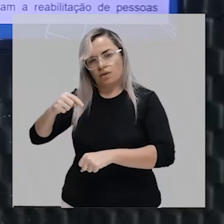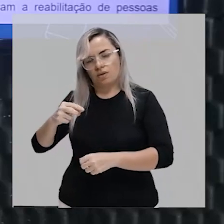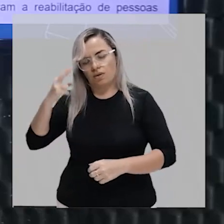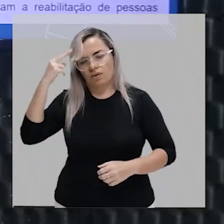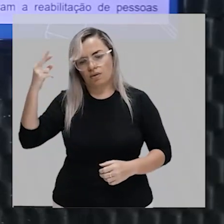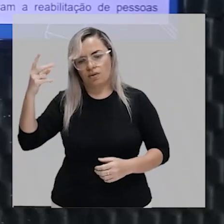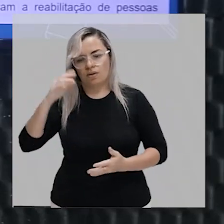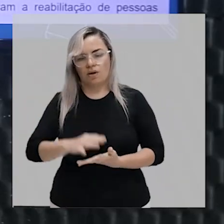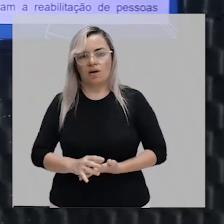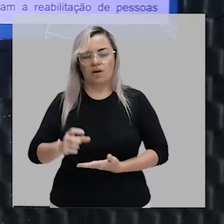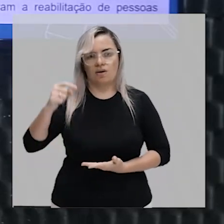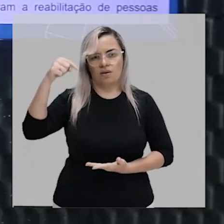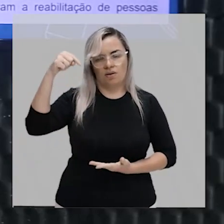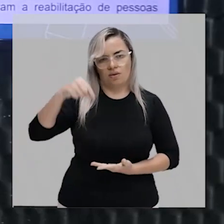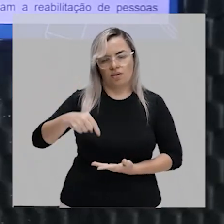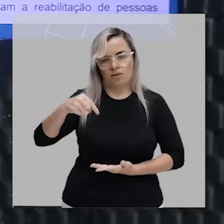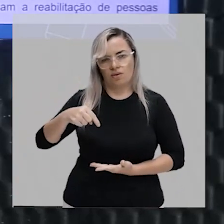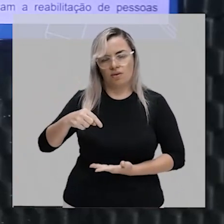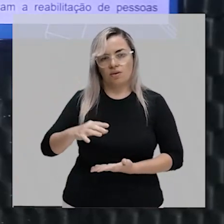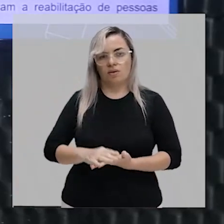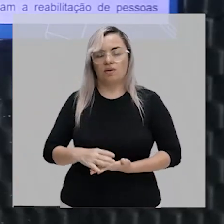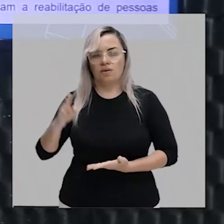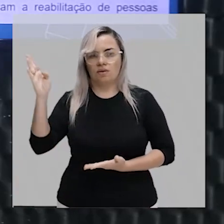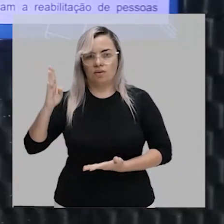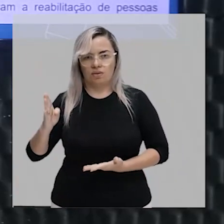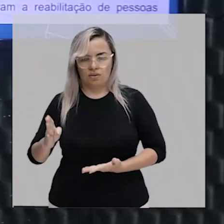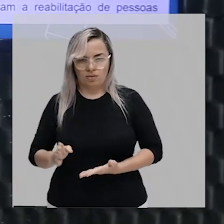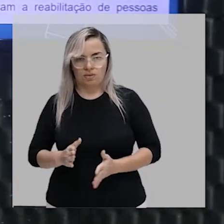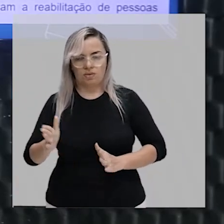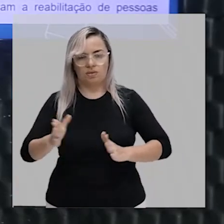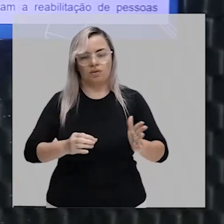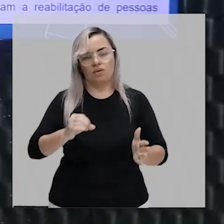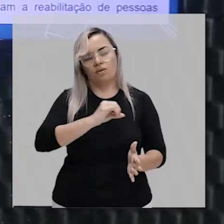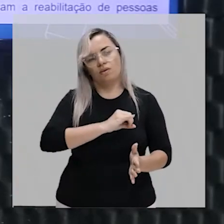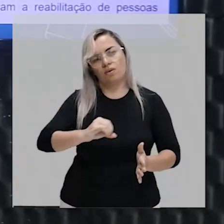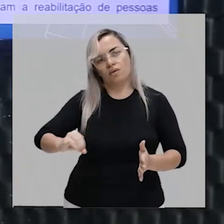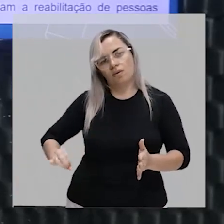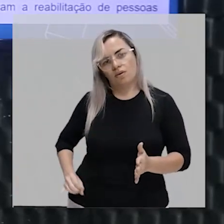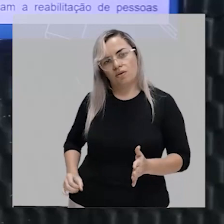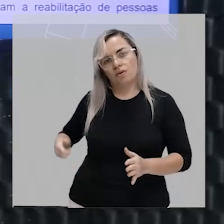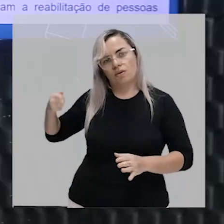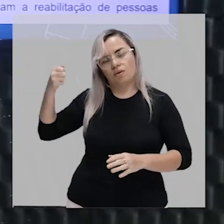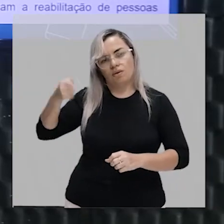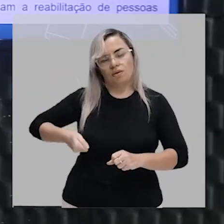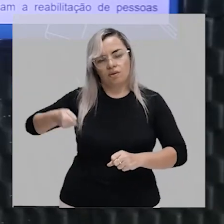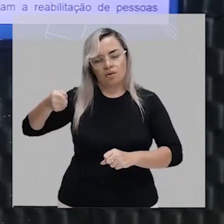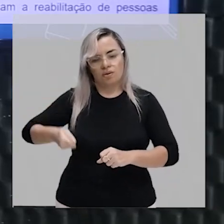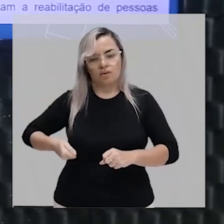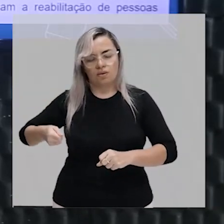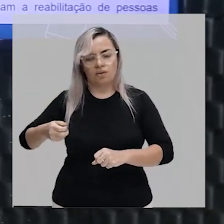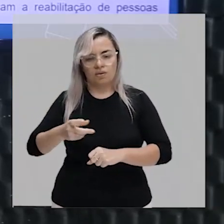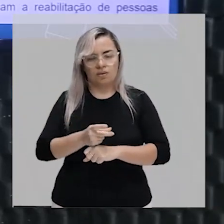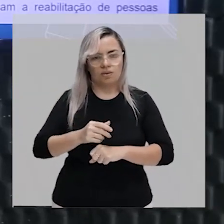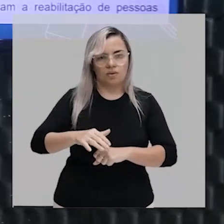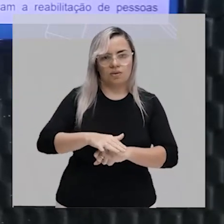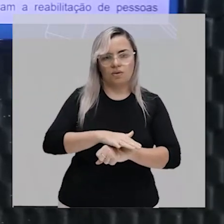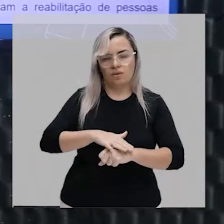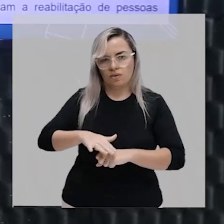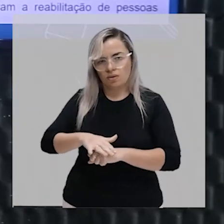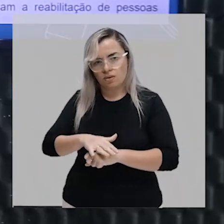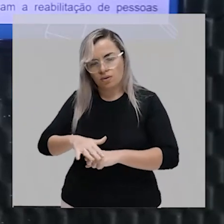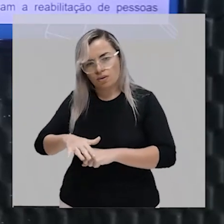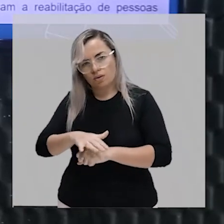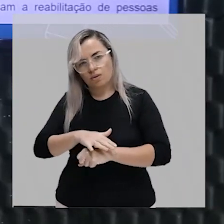inclusive aqui, na época do imperialismo ou do neocolonialismo europeu, na partilha da África e da